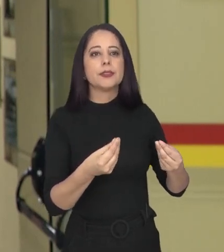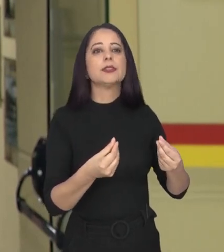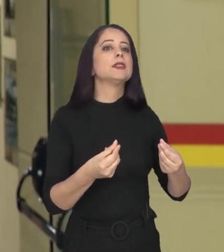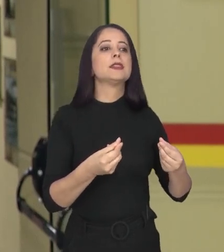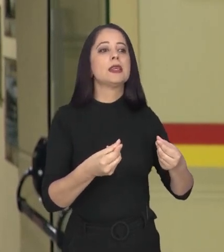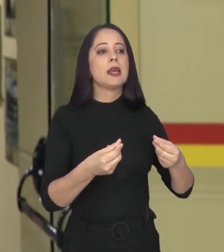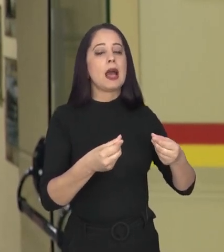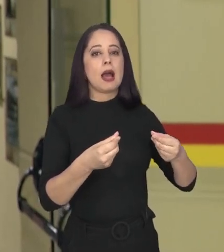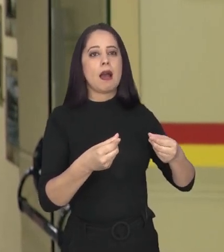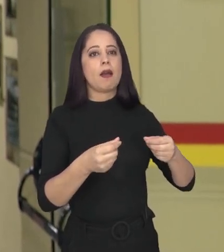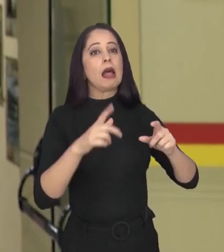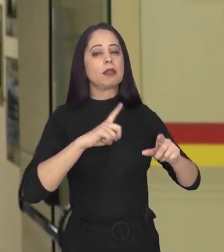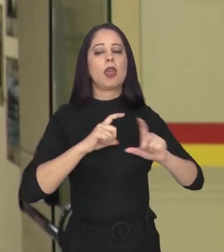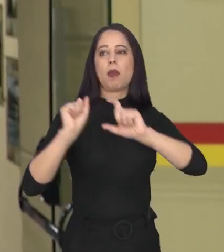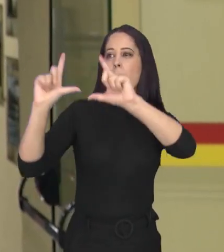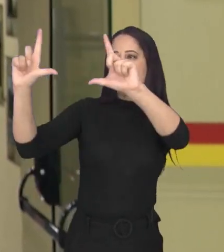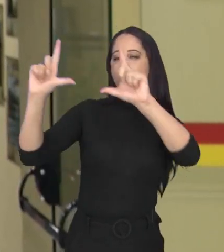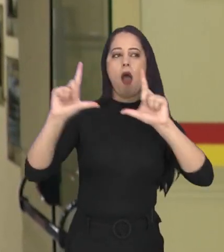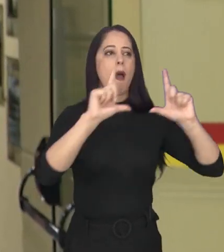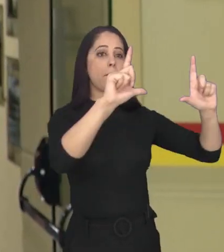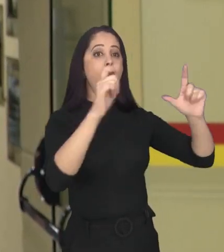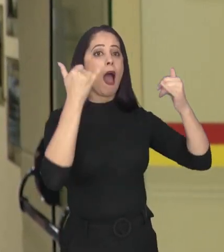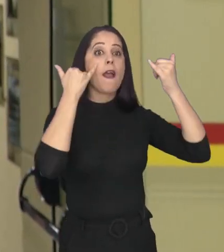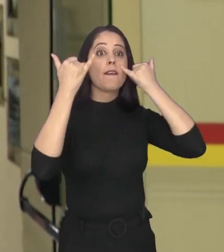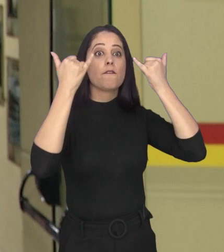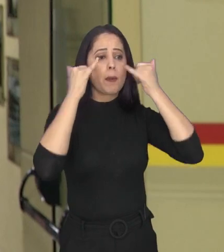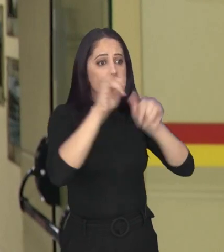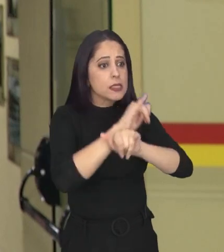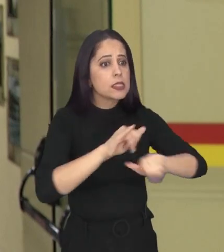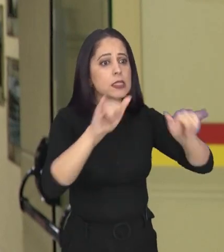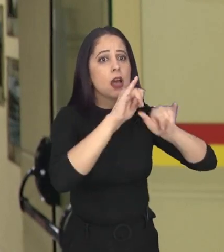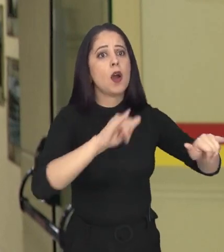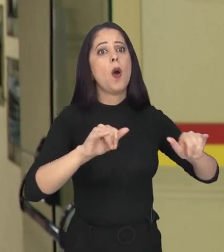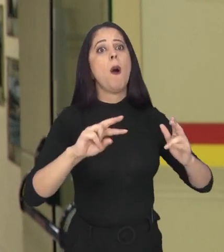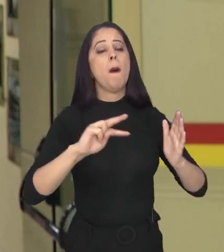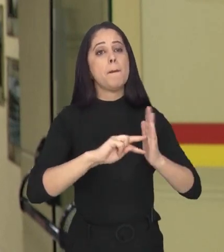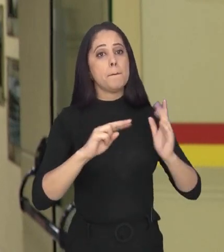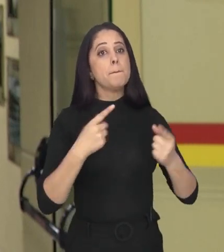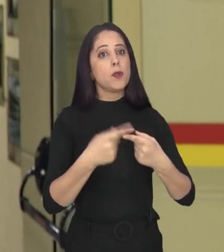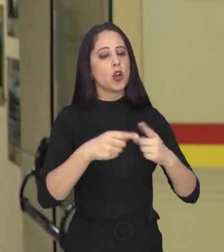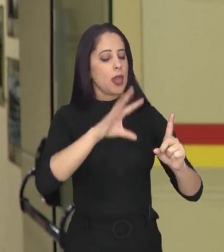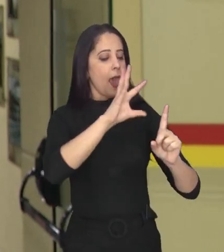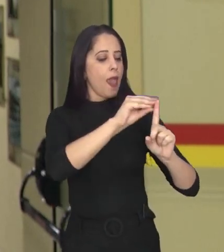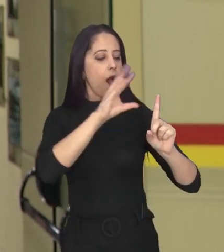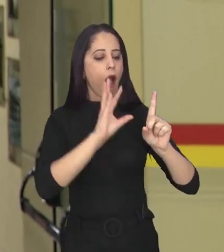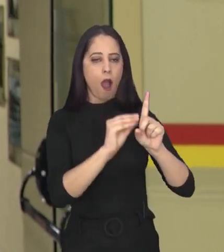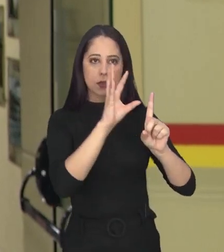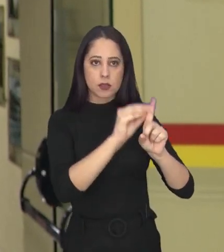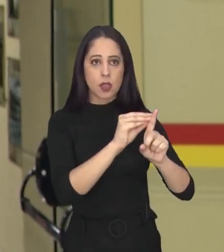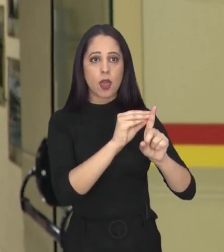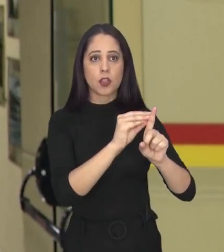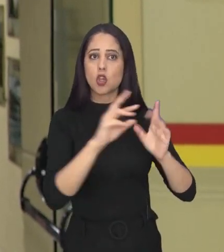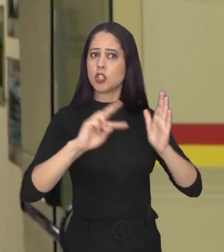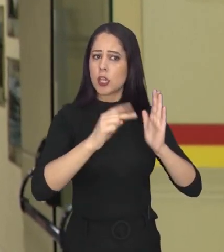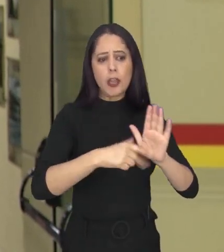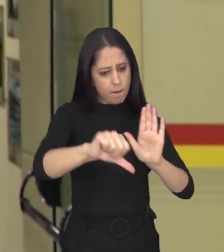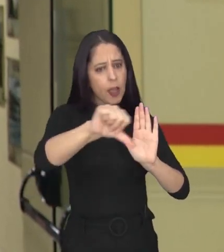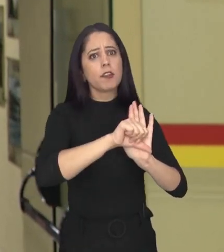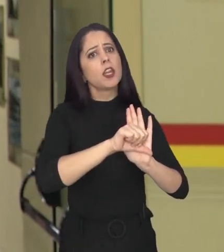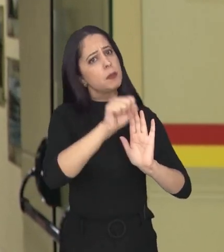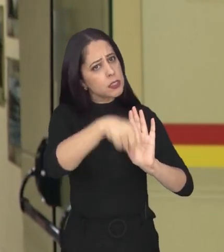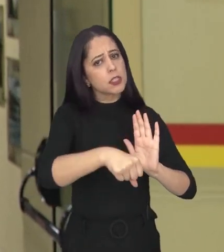à vista de toda a população, cartaz, e avisar a população que o assédio e o importuno sexual no